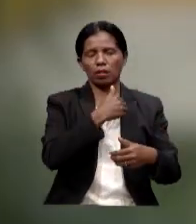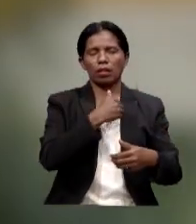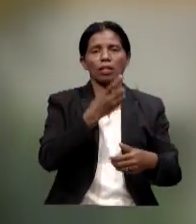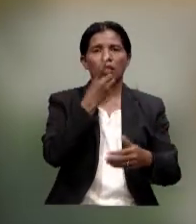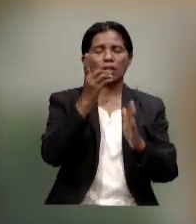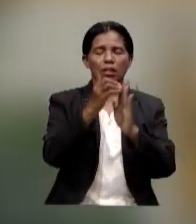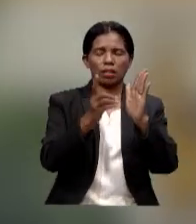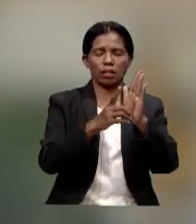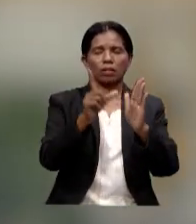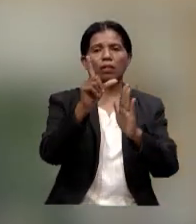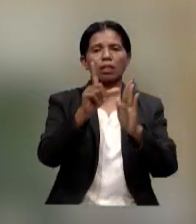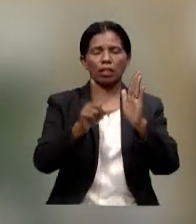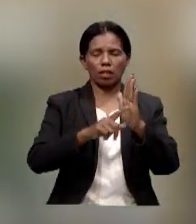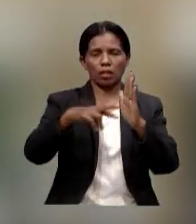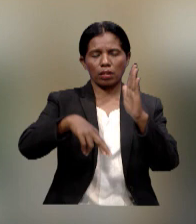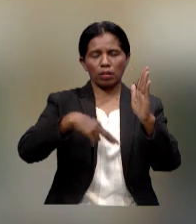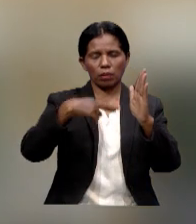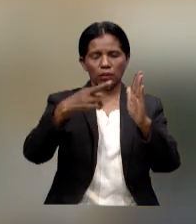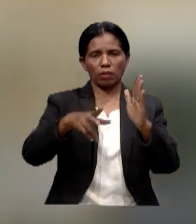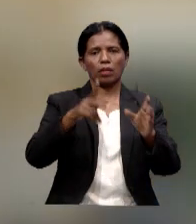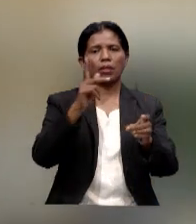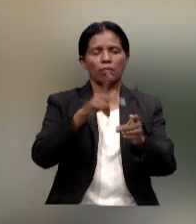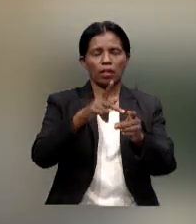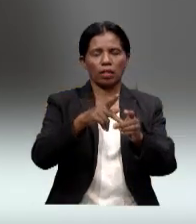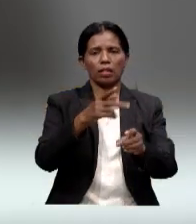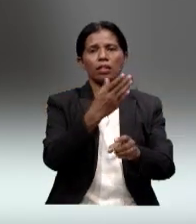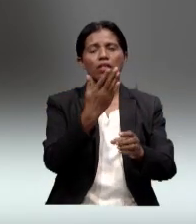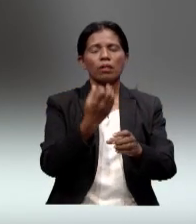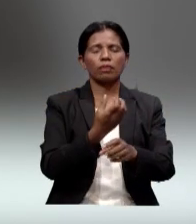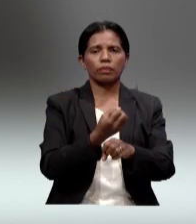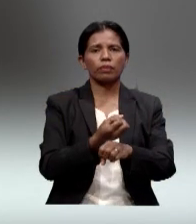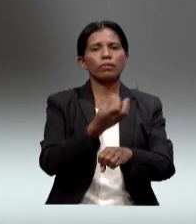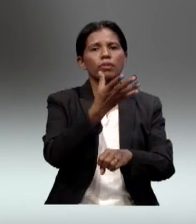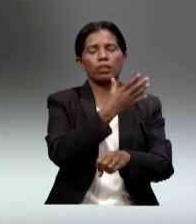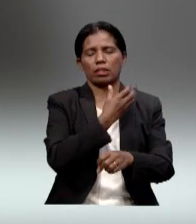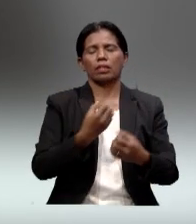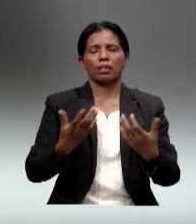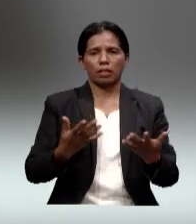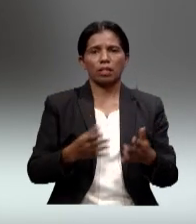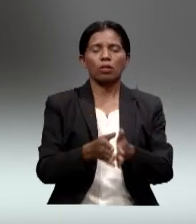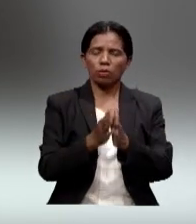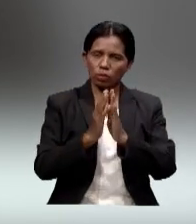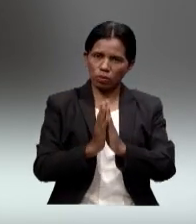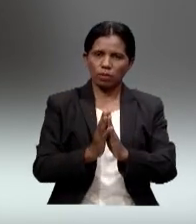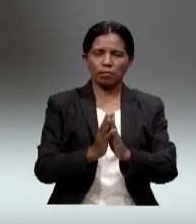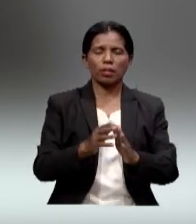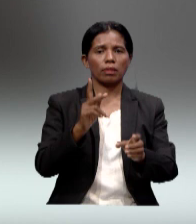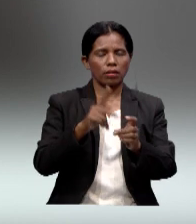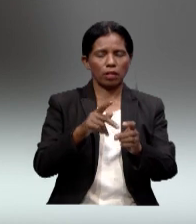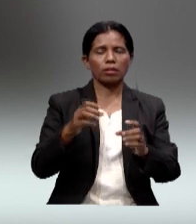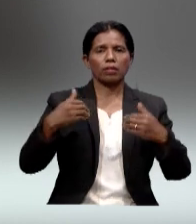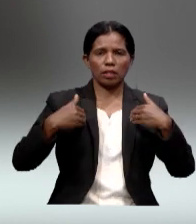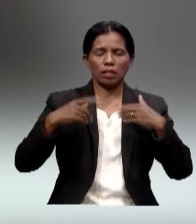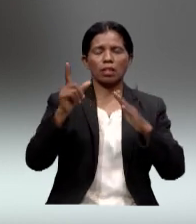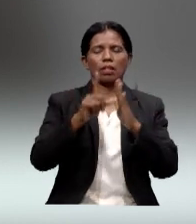decreto-lei nebe regula preço combustível tuir padrão. Também nem sub Autoridade Nacional Petróleo e Minerais, atu cria